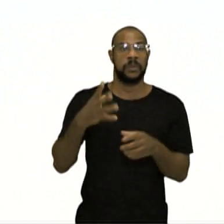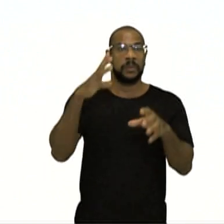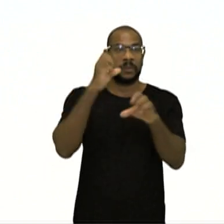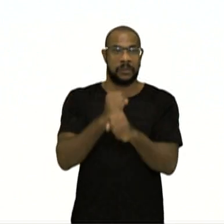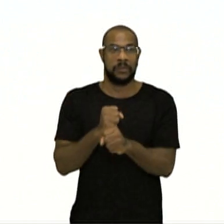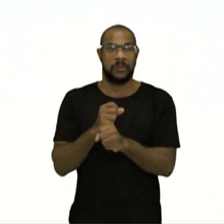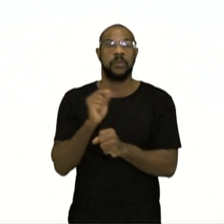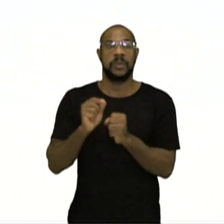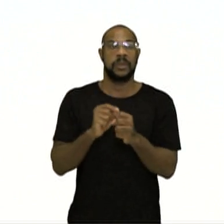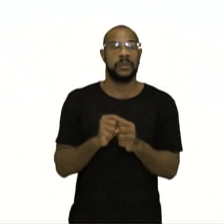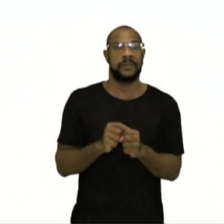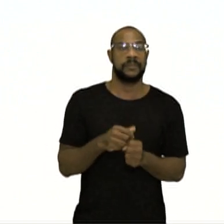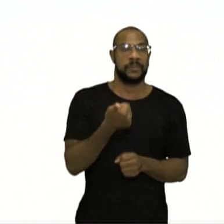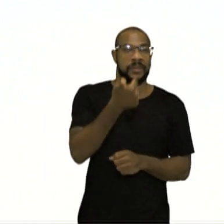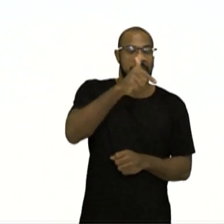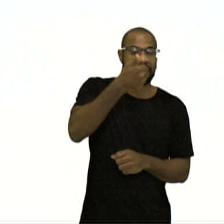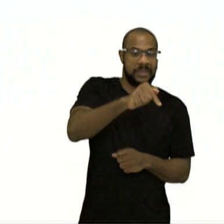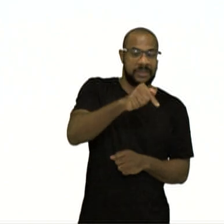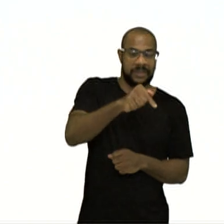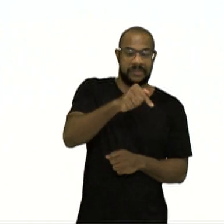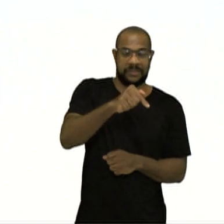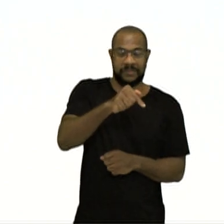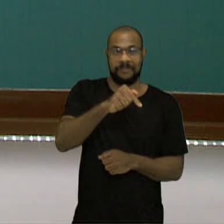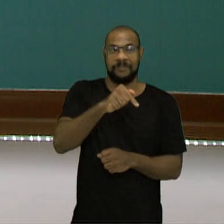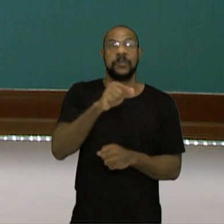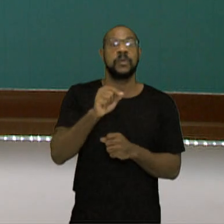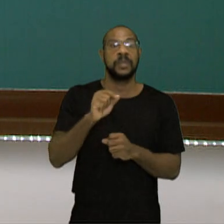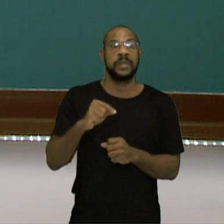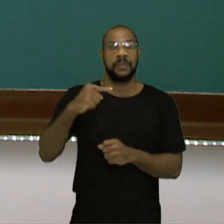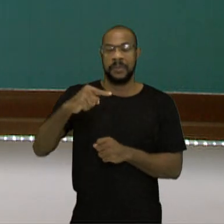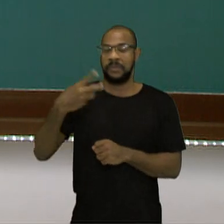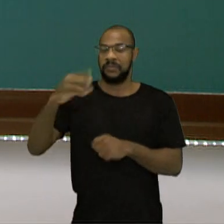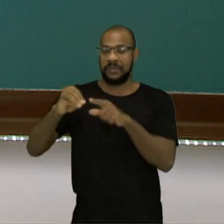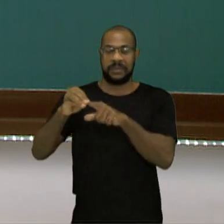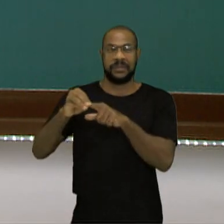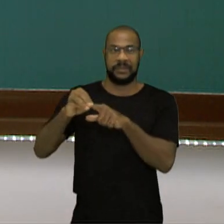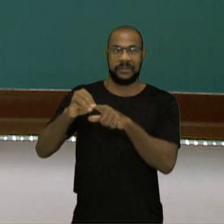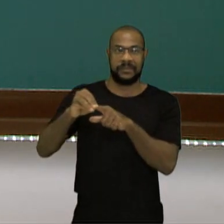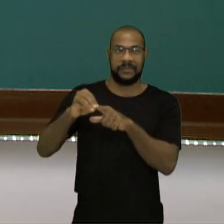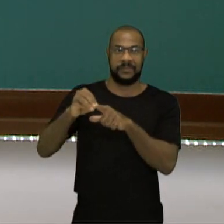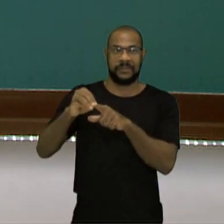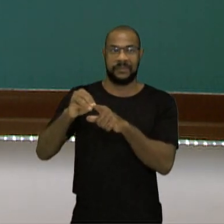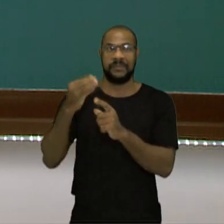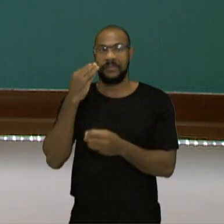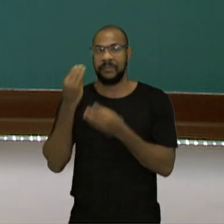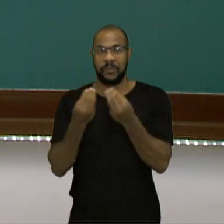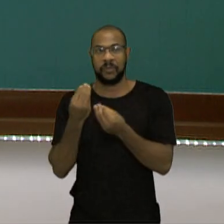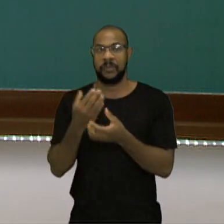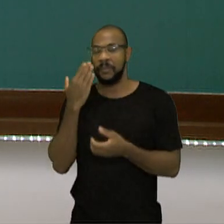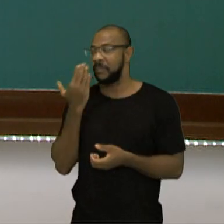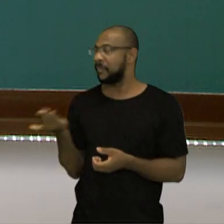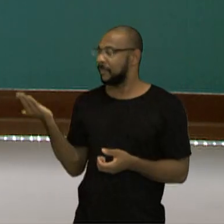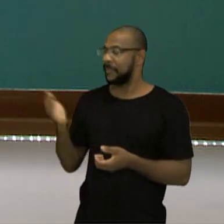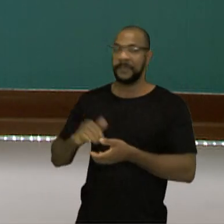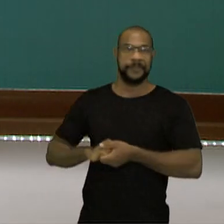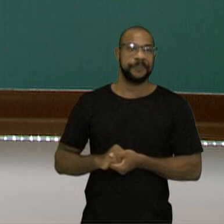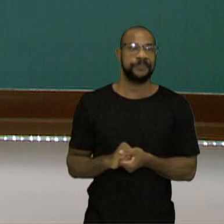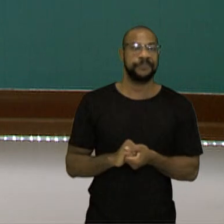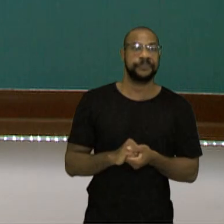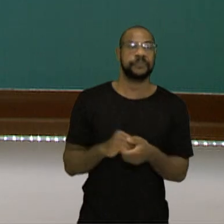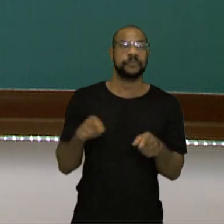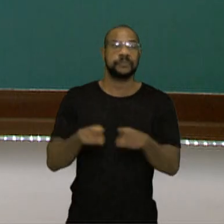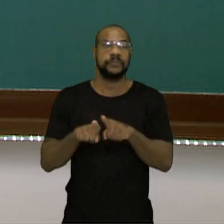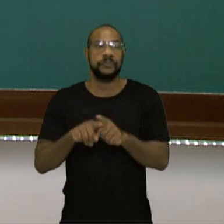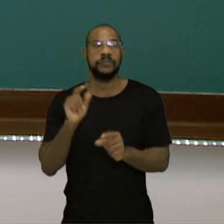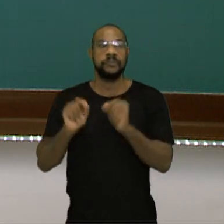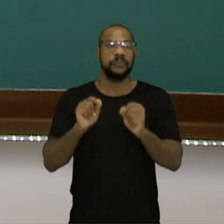com sinal diferente a gente diminui e pega o sinal do maior. Então veja, usamos a notação simplificada e aqui quando a gente trocou a